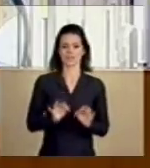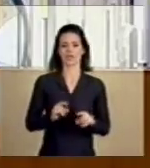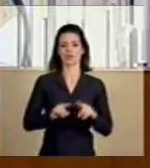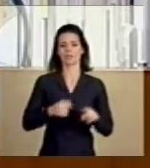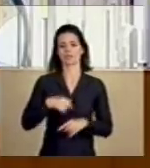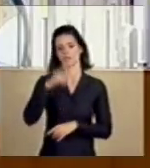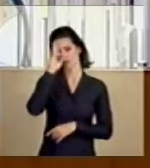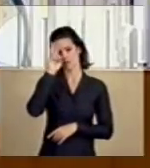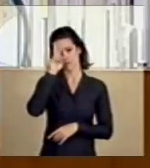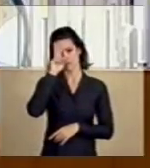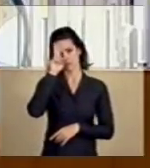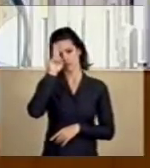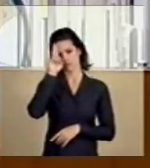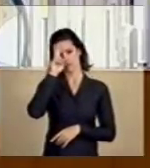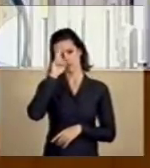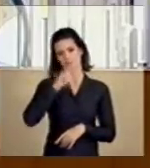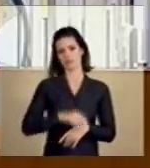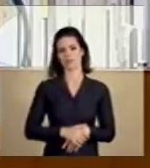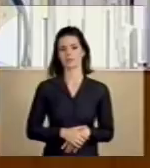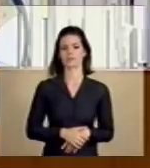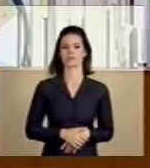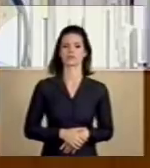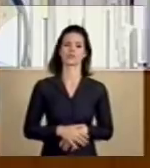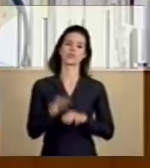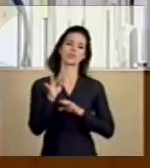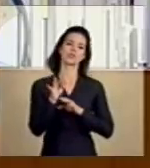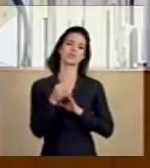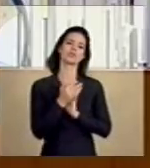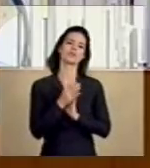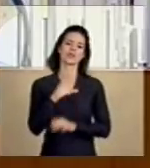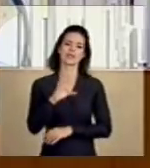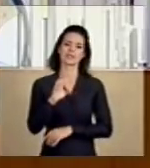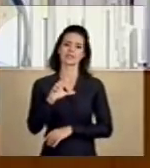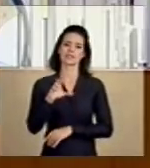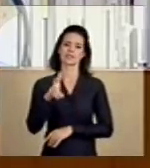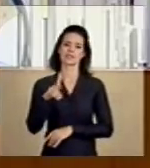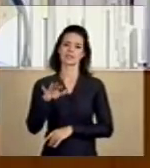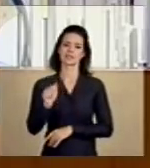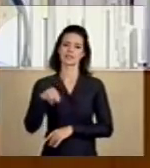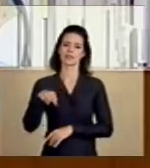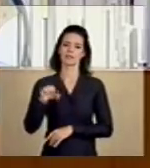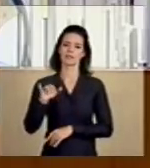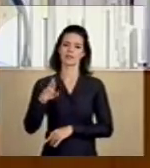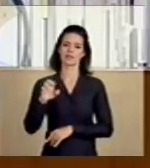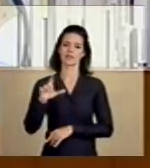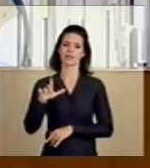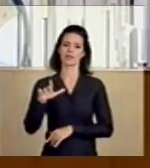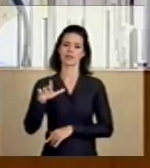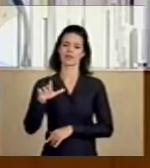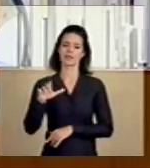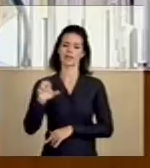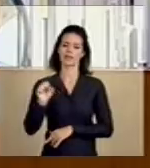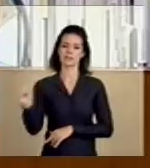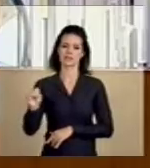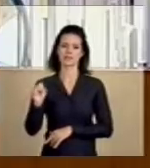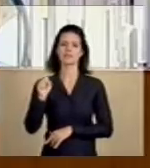uma passagem muito significativa da Cecília Meirelles, e é que é muito rápida, em que ela denuncia de uma forma